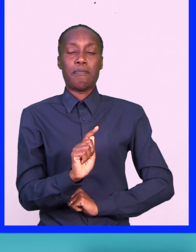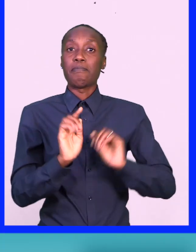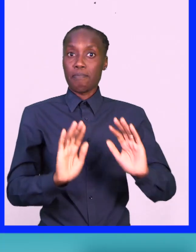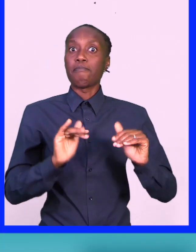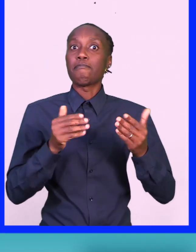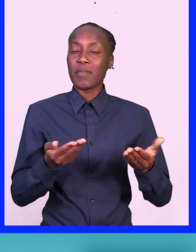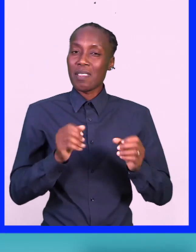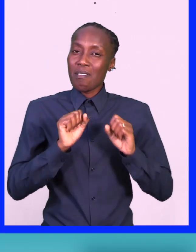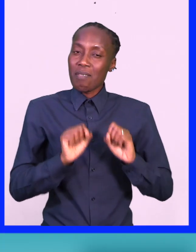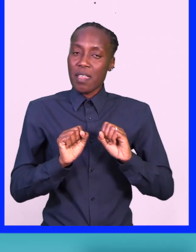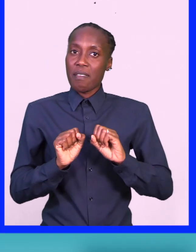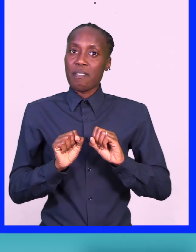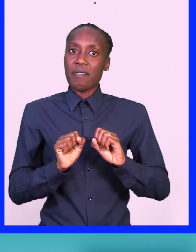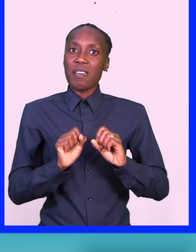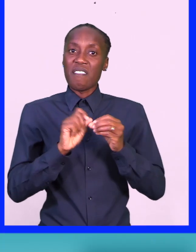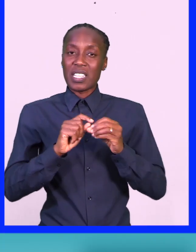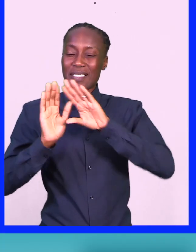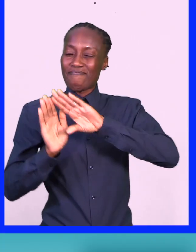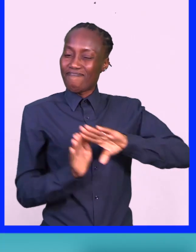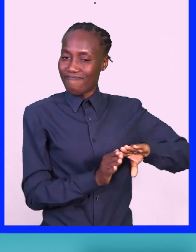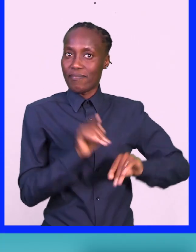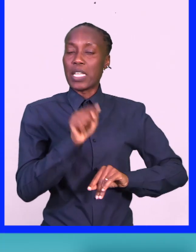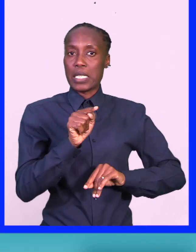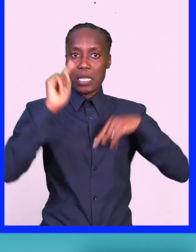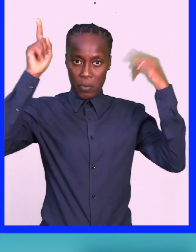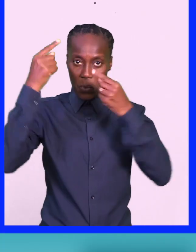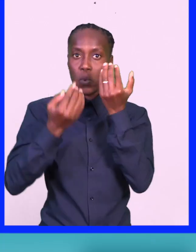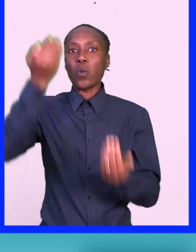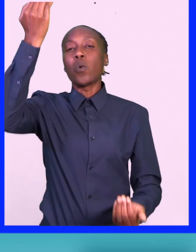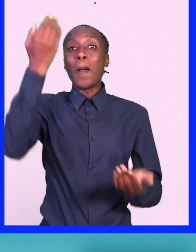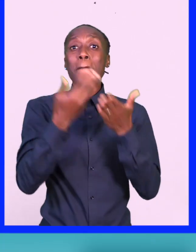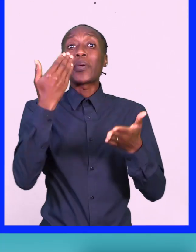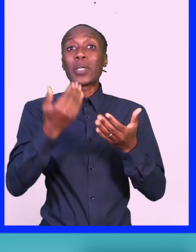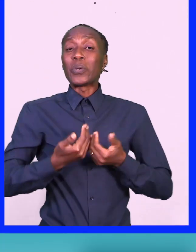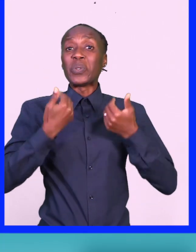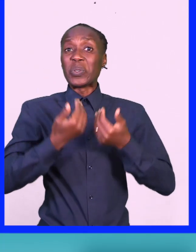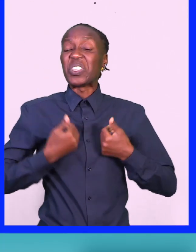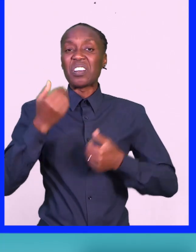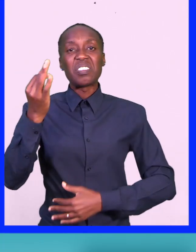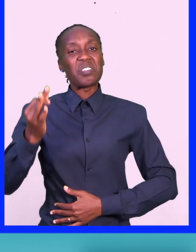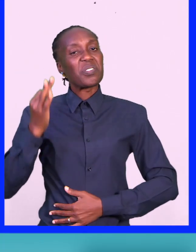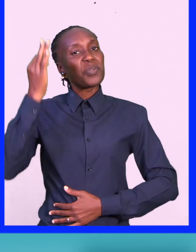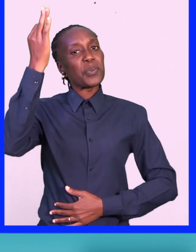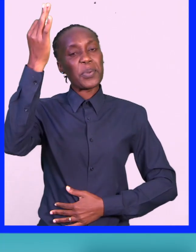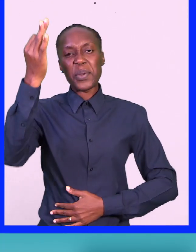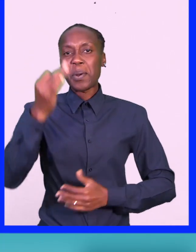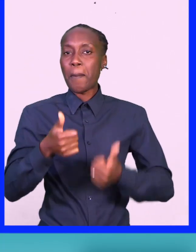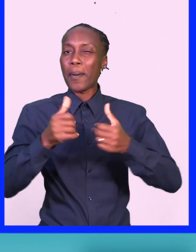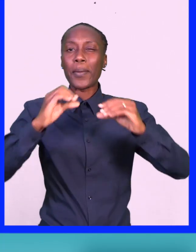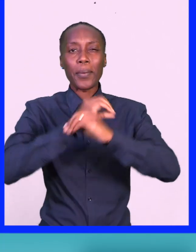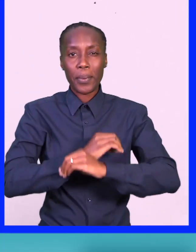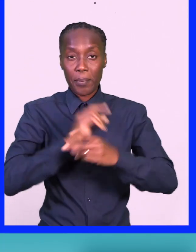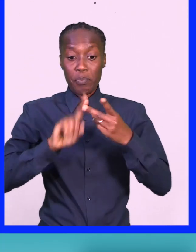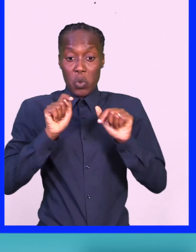Ceifar esse ato, pois estamos a colocar em causa os nossos jovens,